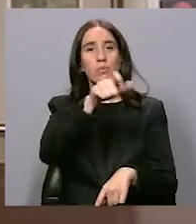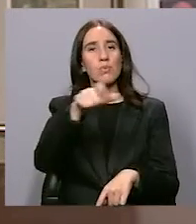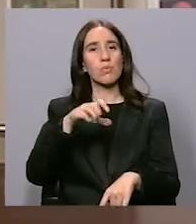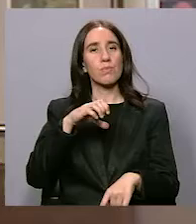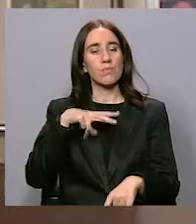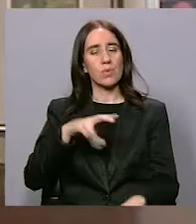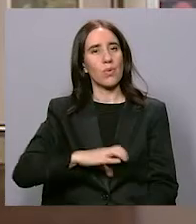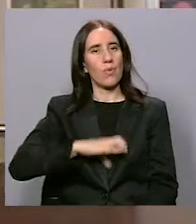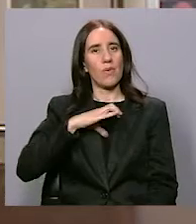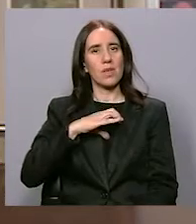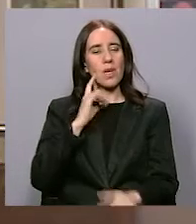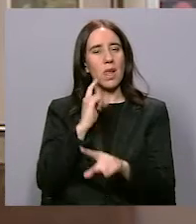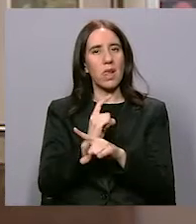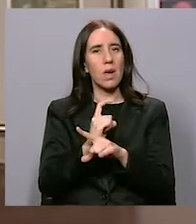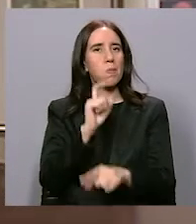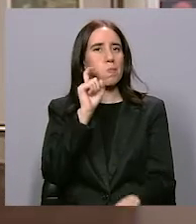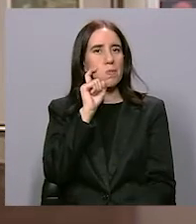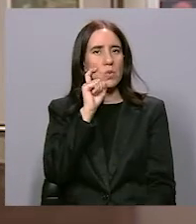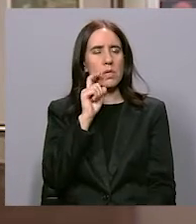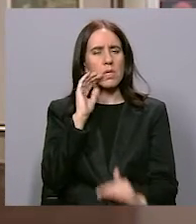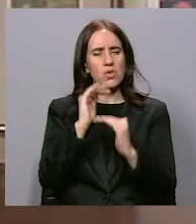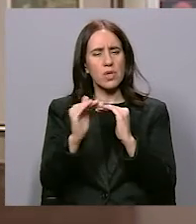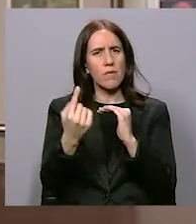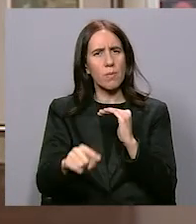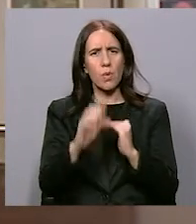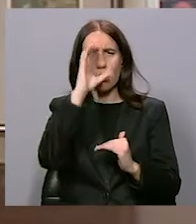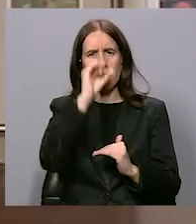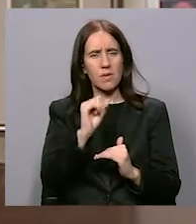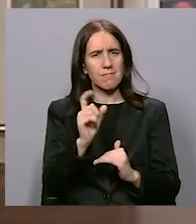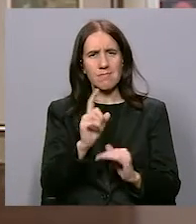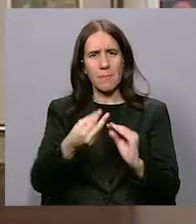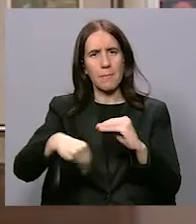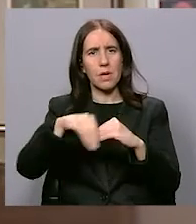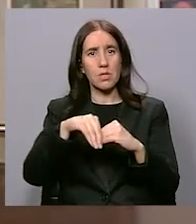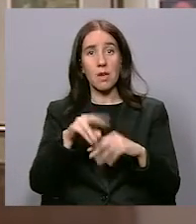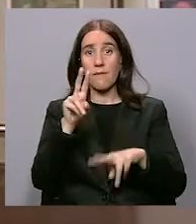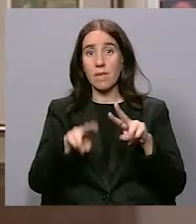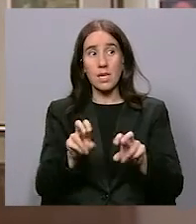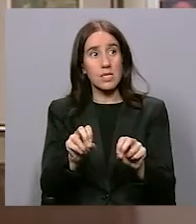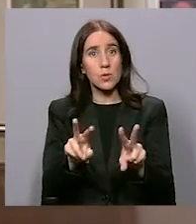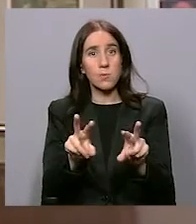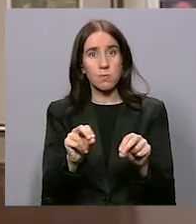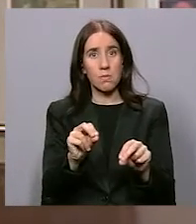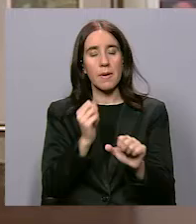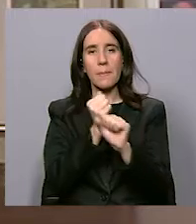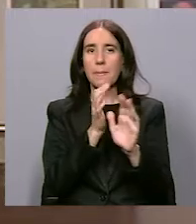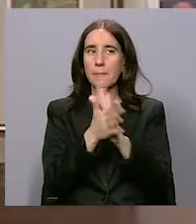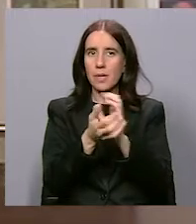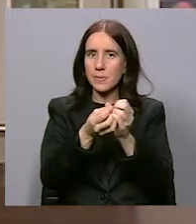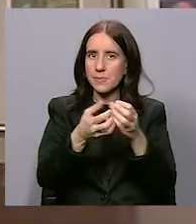na sua segurança que mais do que estabilidade governativa finanças sãs